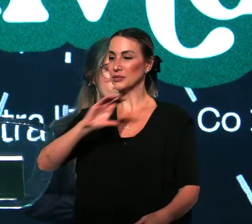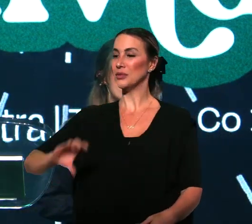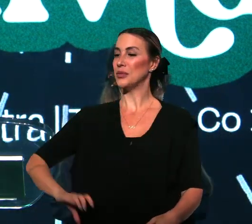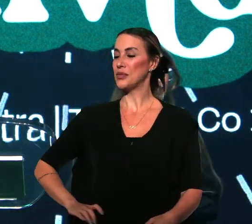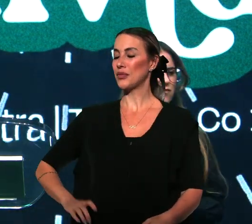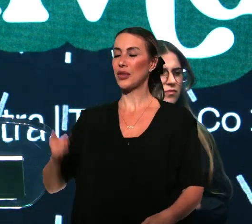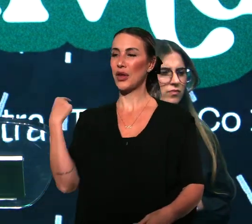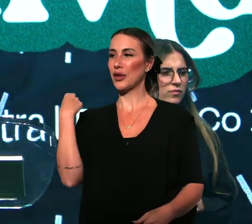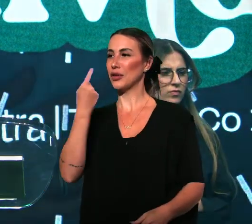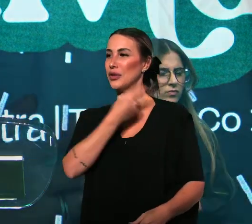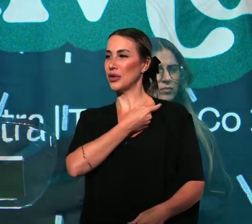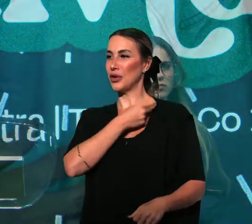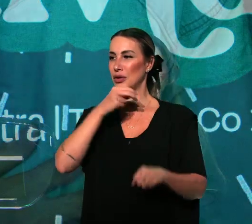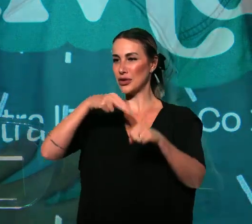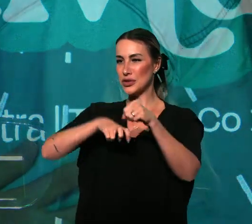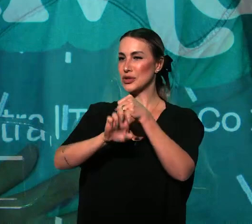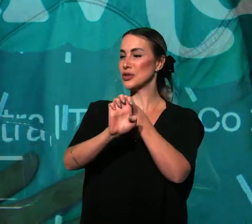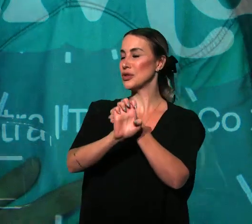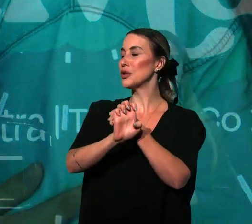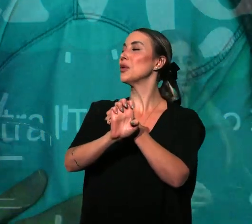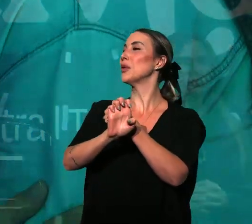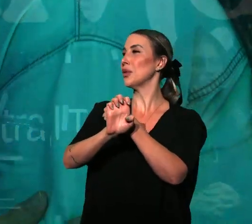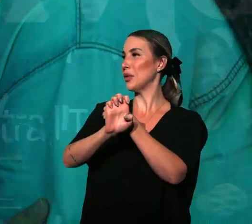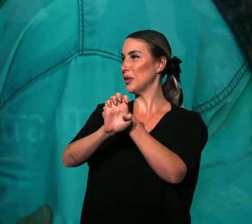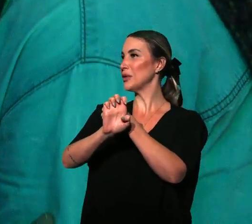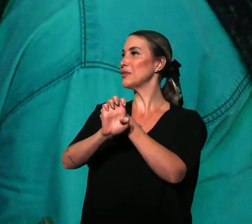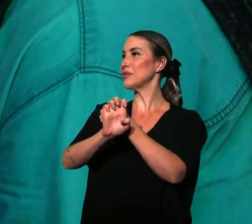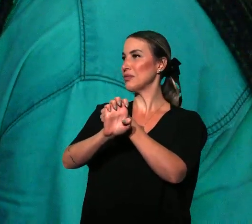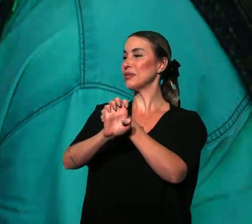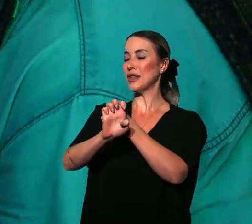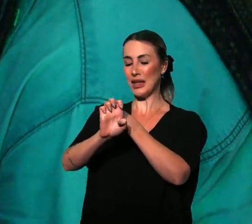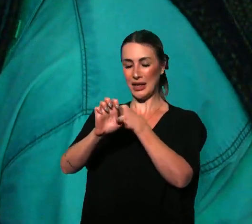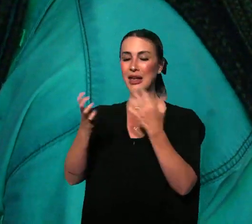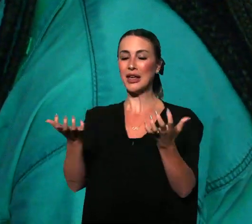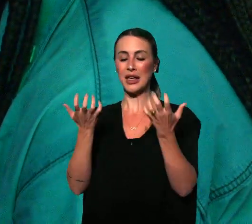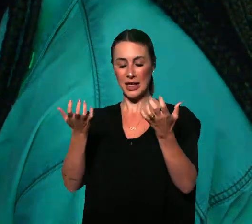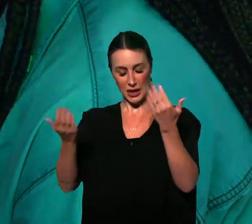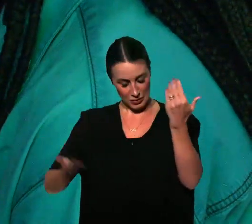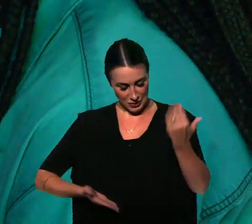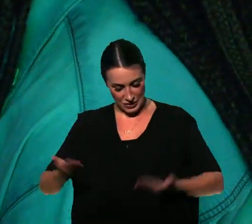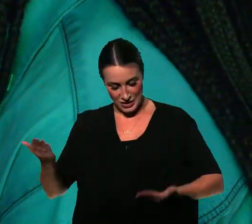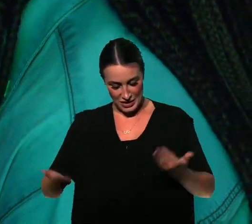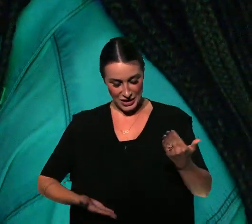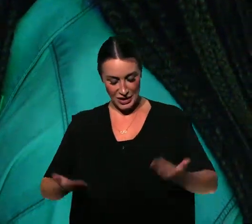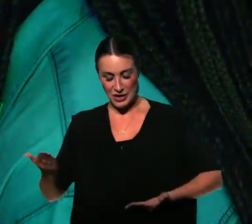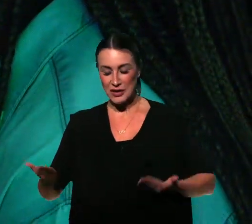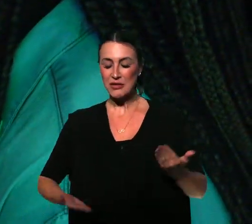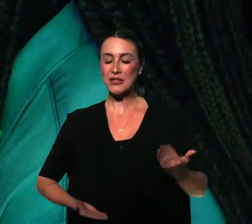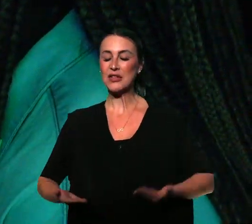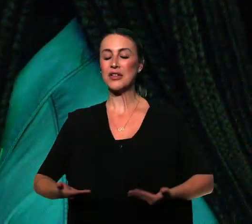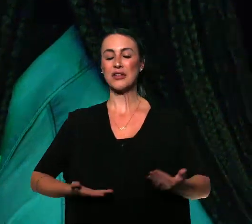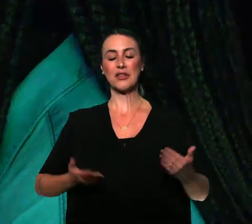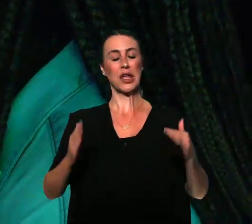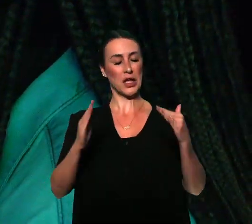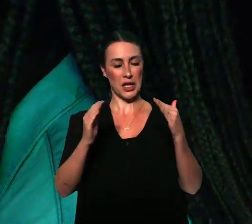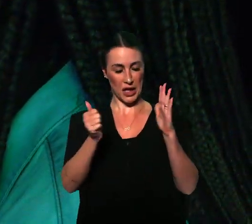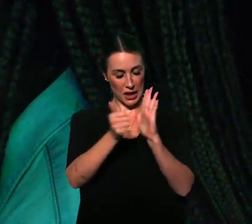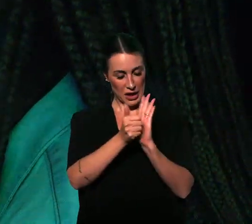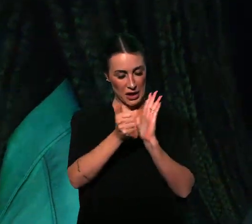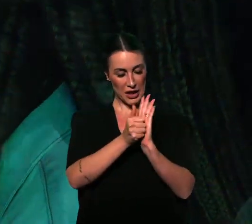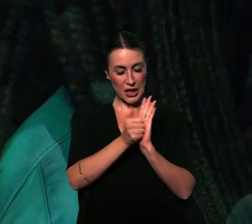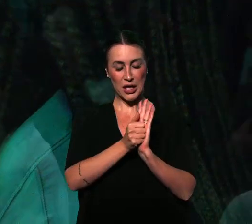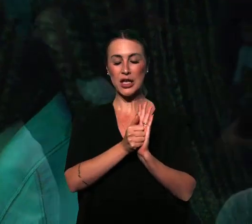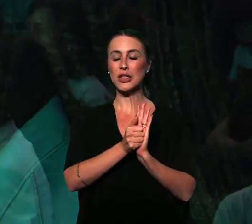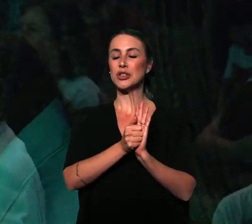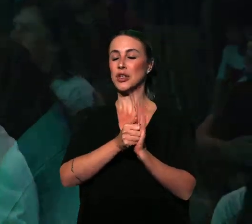lugar, queremos nos colocar à disposição da nossa igreja, queremos servir a nossa igreja, queremos honrar a nossa igreja, os nossos